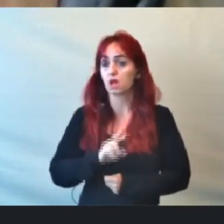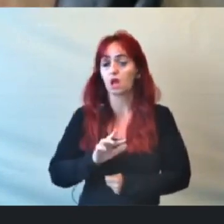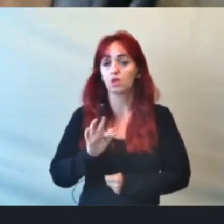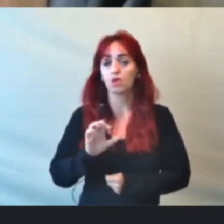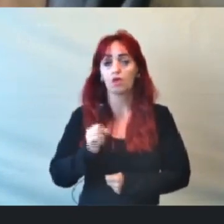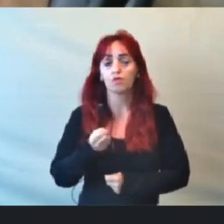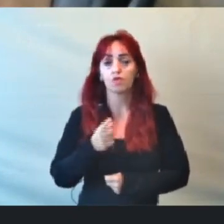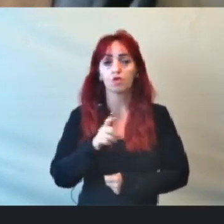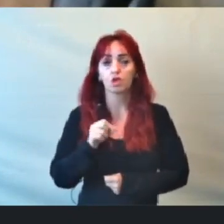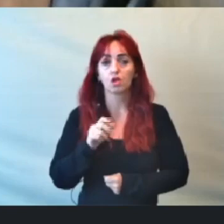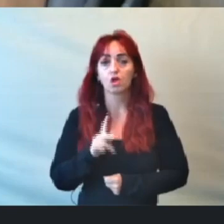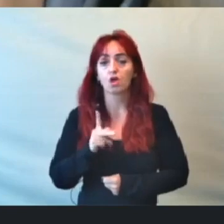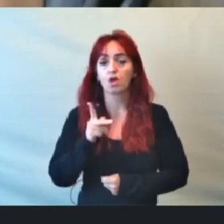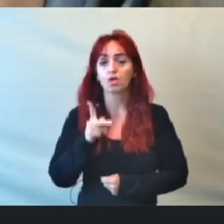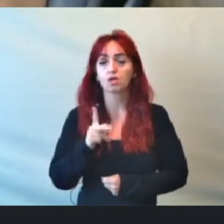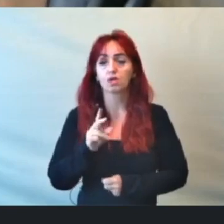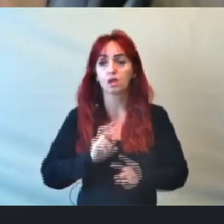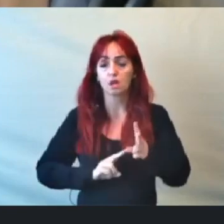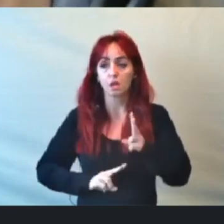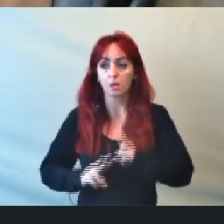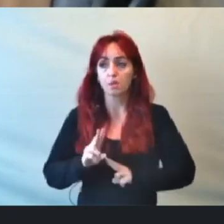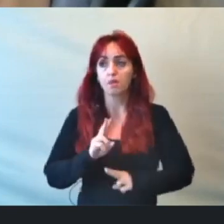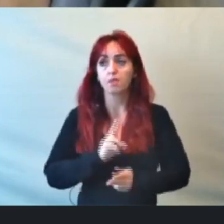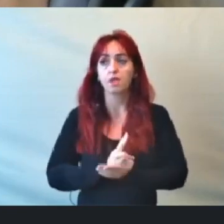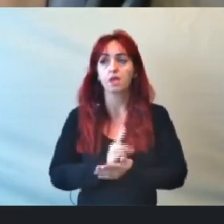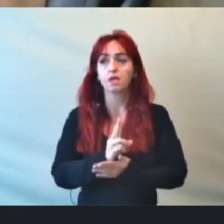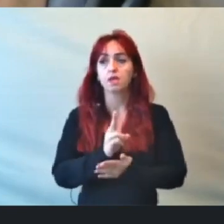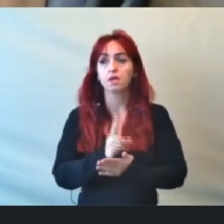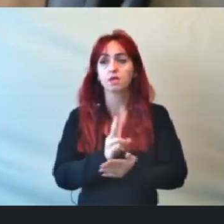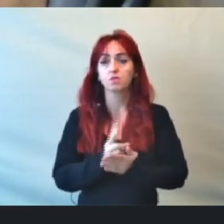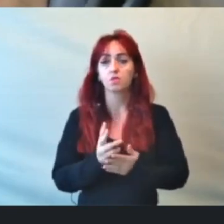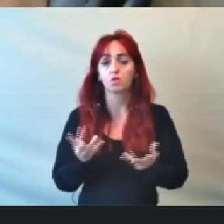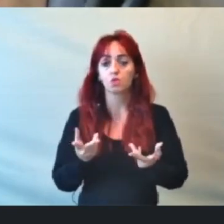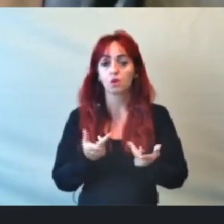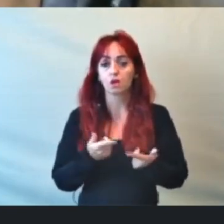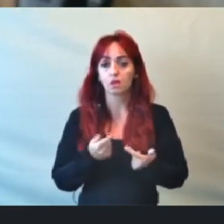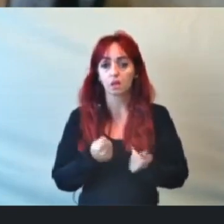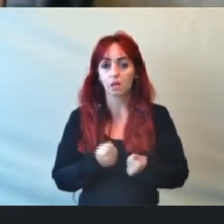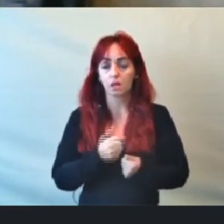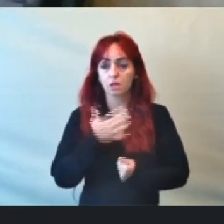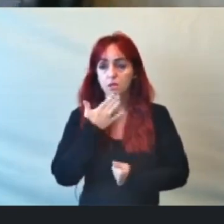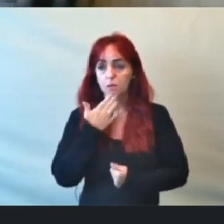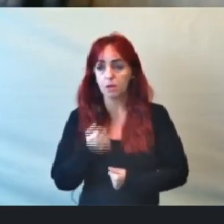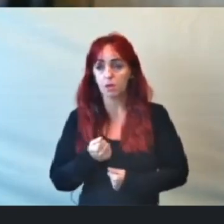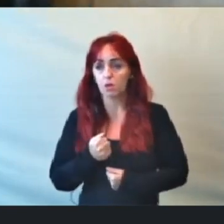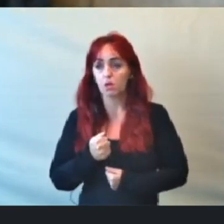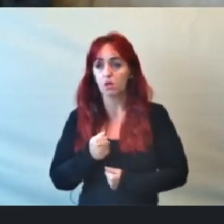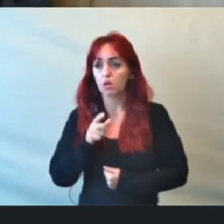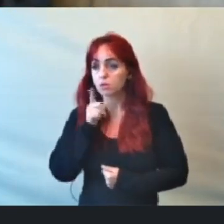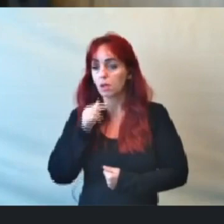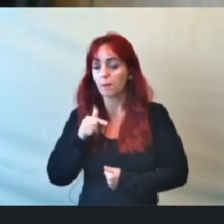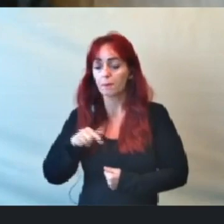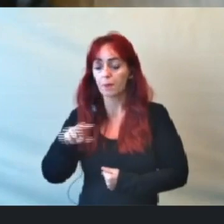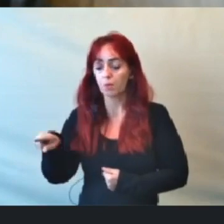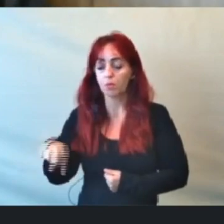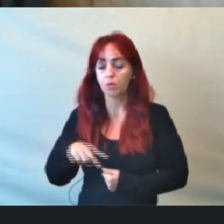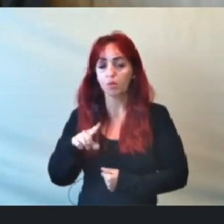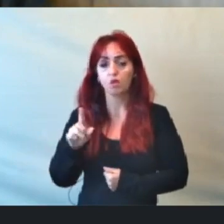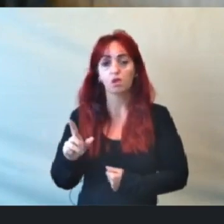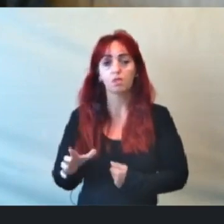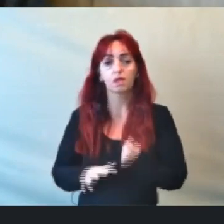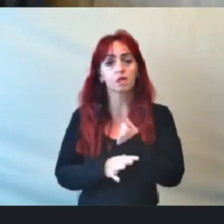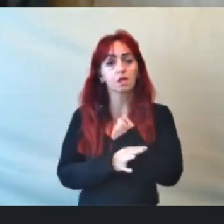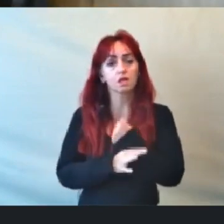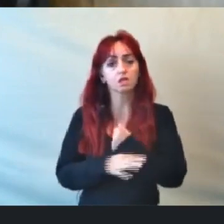qualidade desses corpos hídricos são bem melhores do que a Pampulha, para garantir uma base de qualidade de